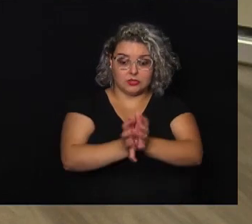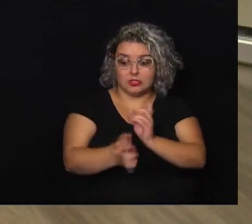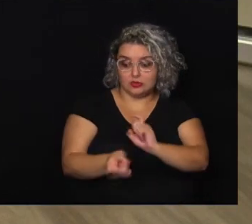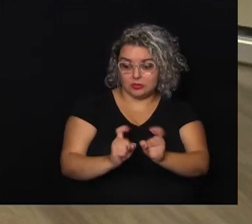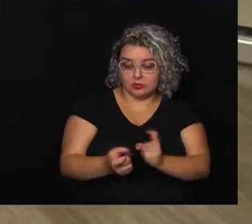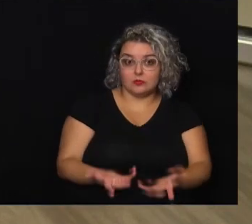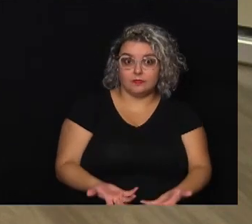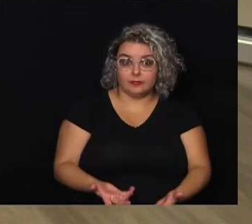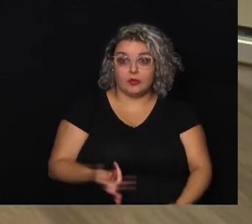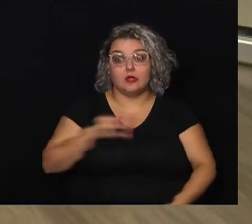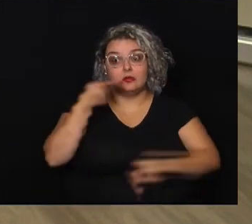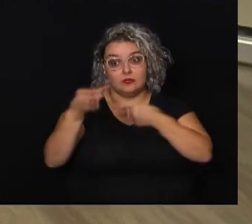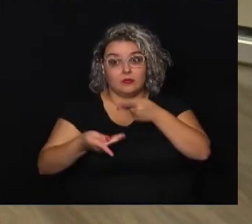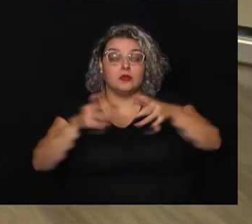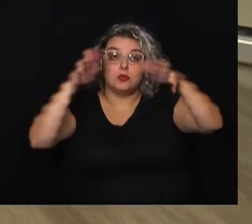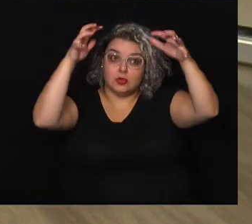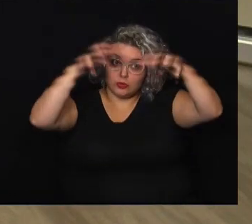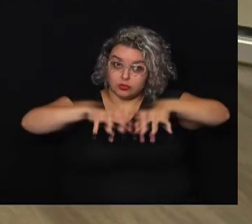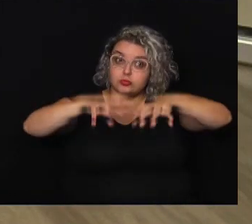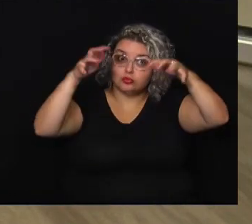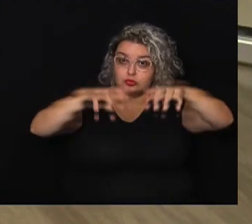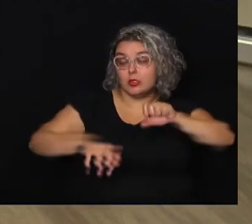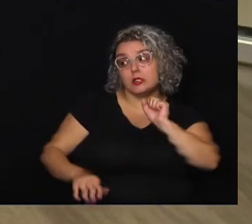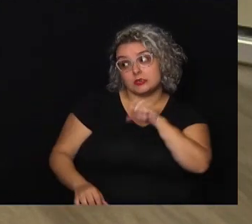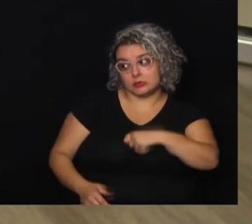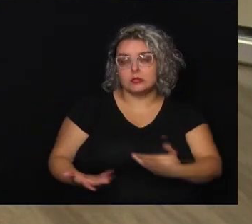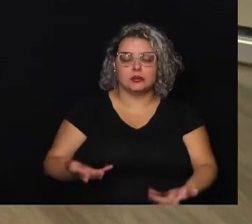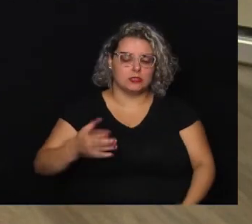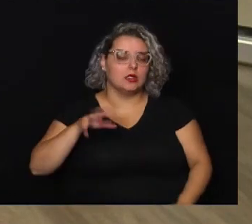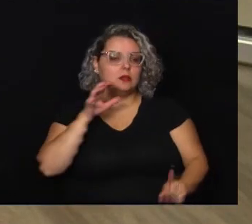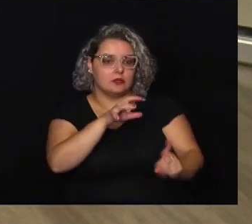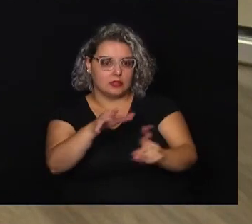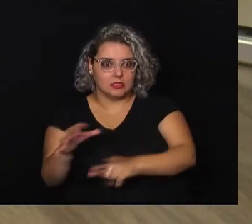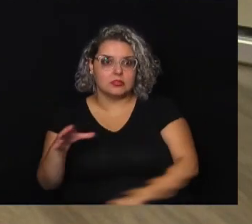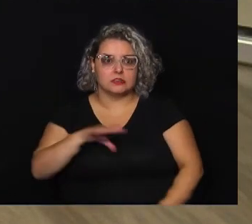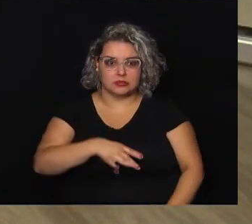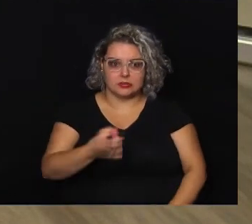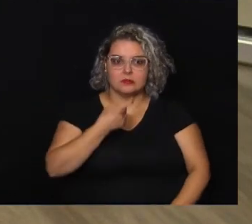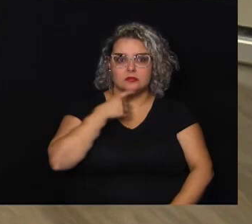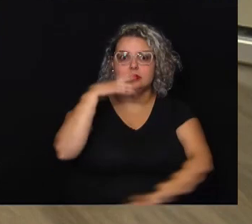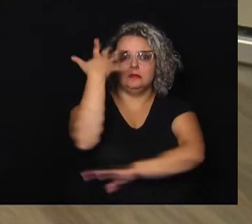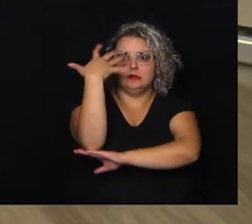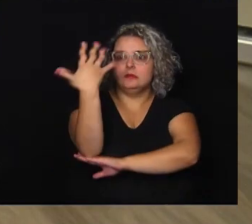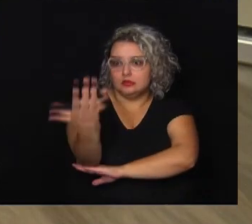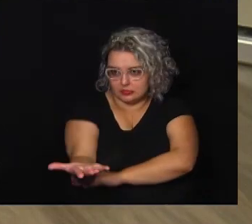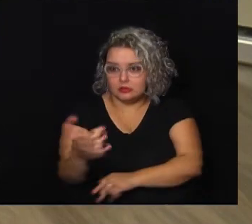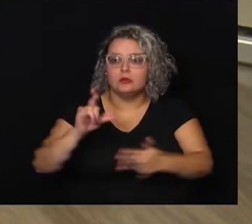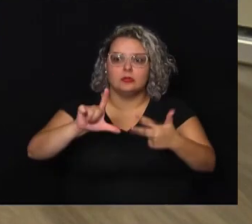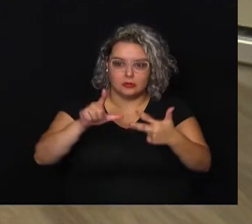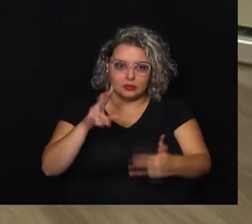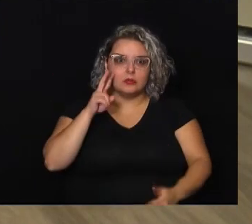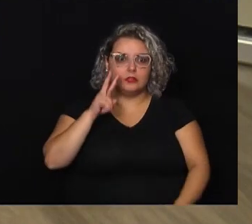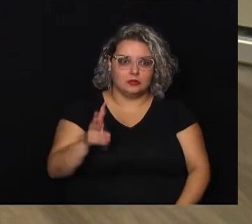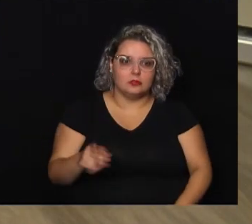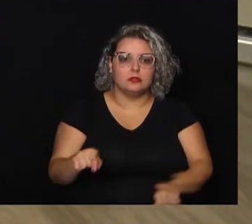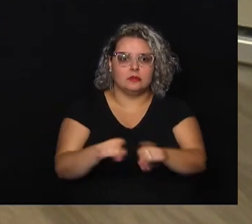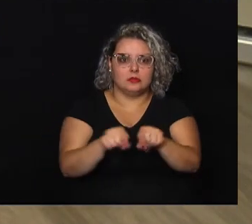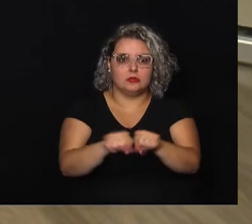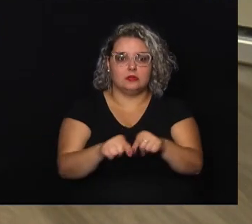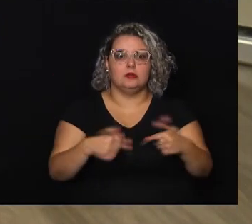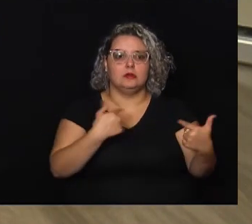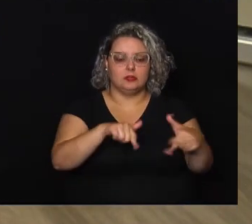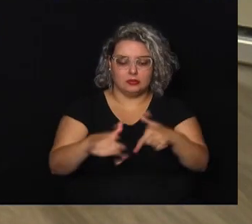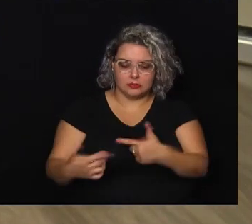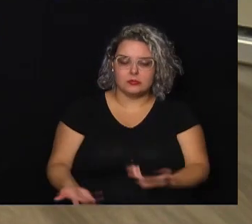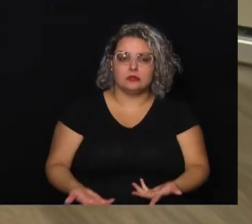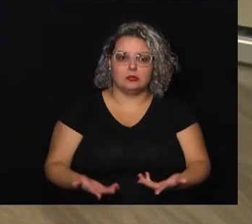das chuvas que tem atingido a cidade de Campinas. Uma árvore caiu aqui no Legislativo, a gente viu há pouco também o trabalho